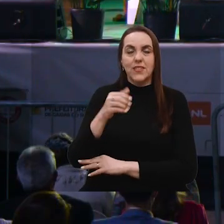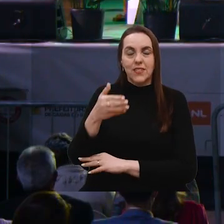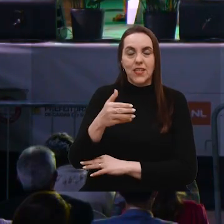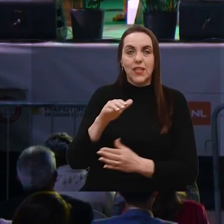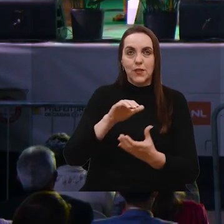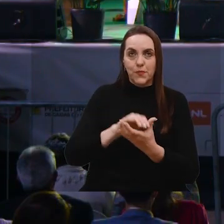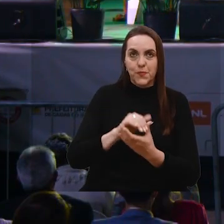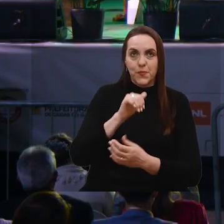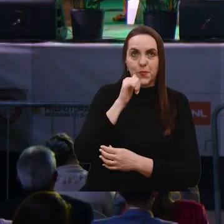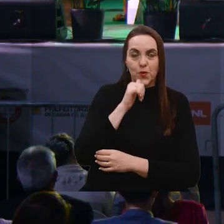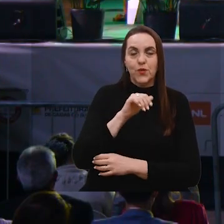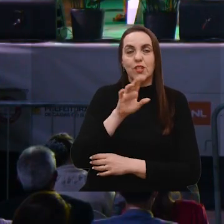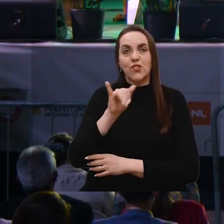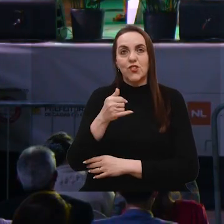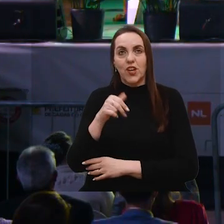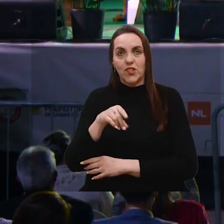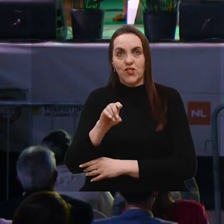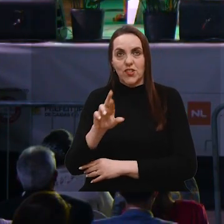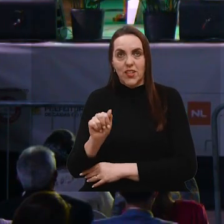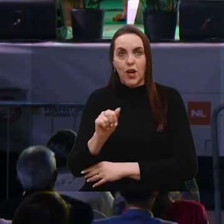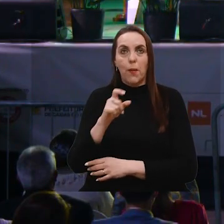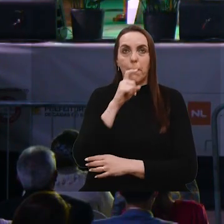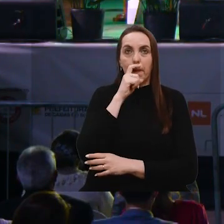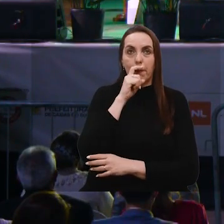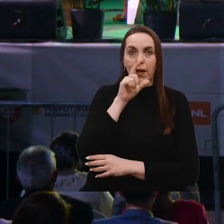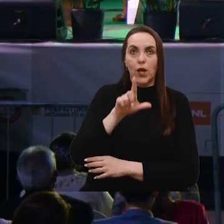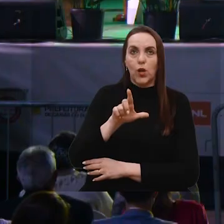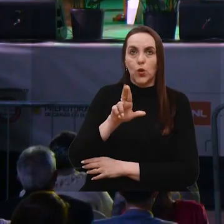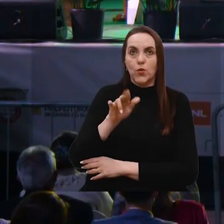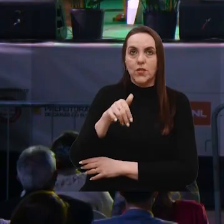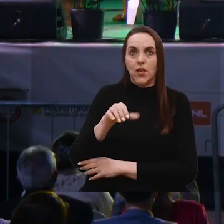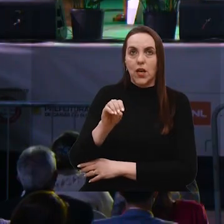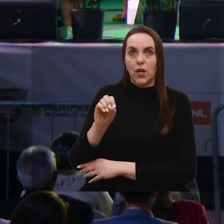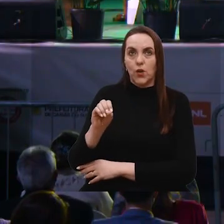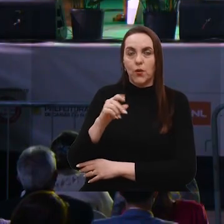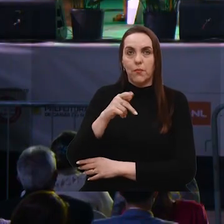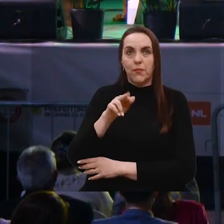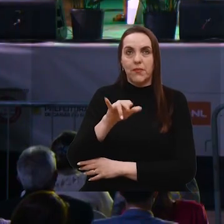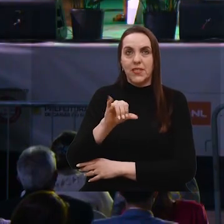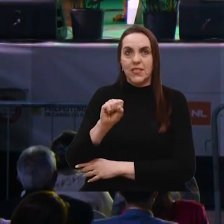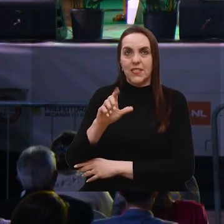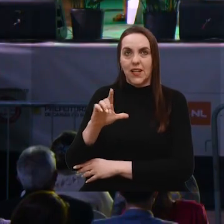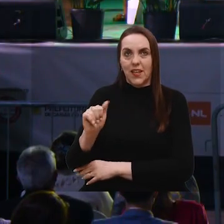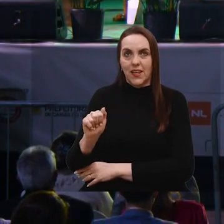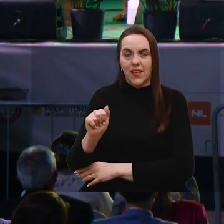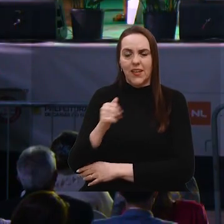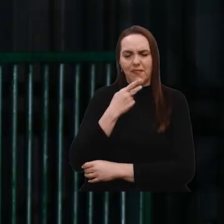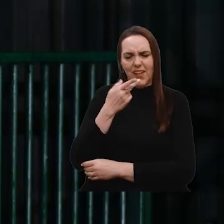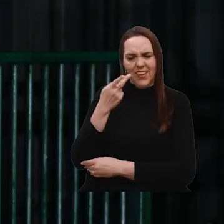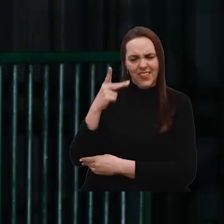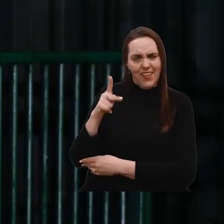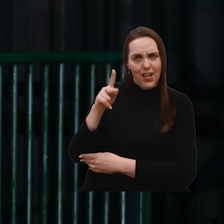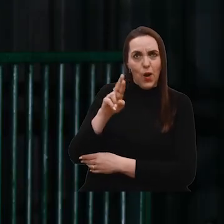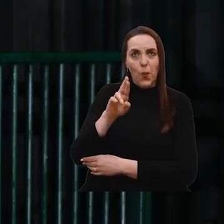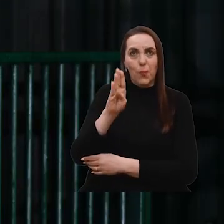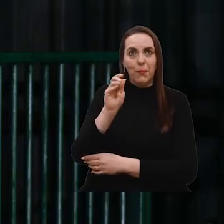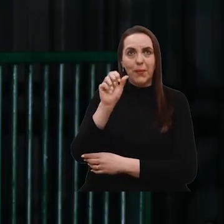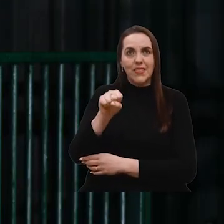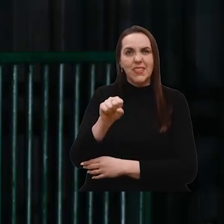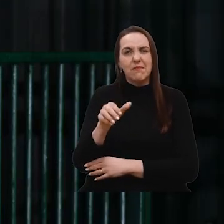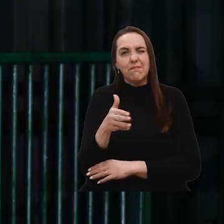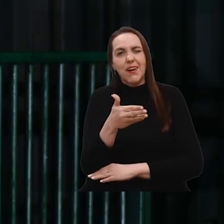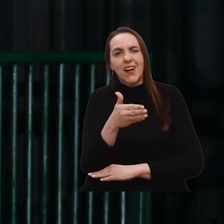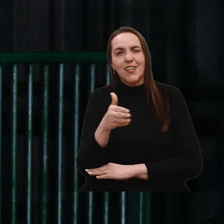Bevilacqua Tizotti, esposo da Jandira, pai do Luciano e da Priscila. E falar do Rubens,